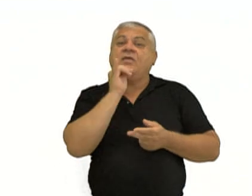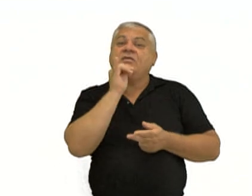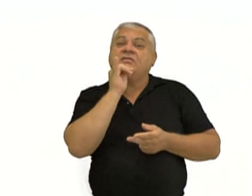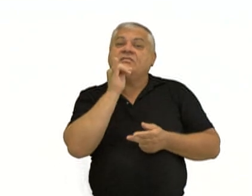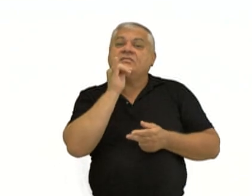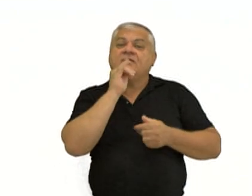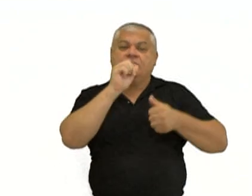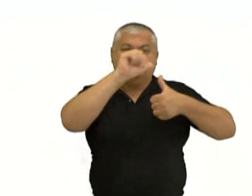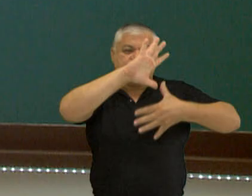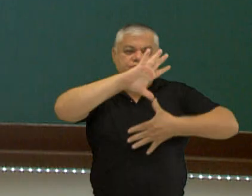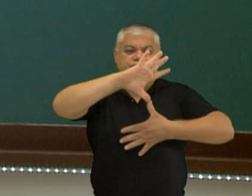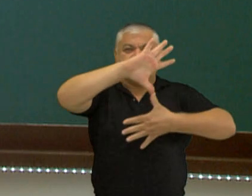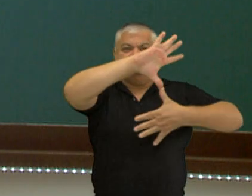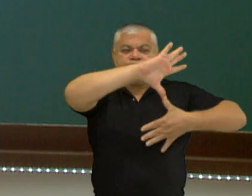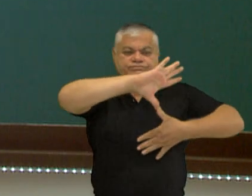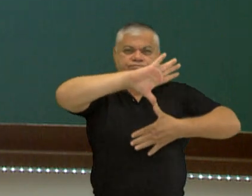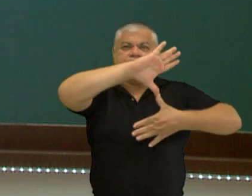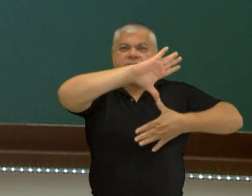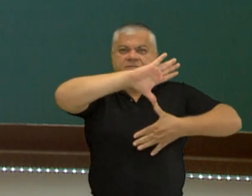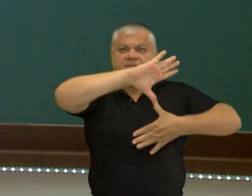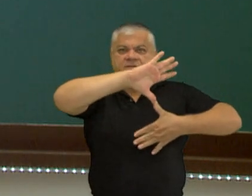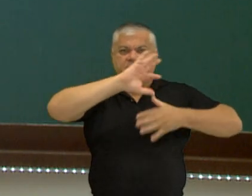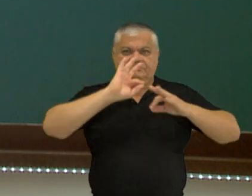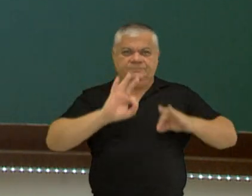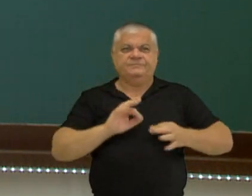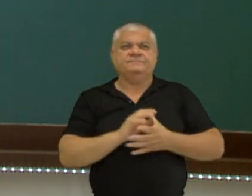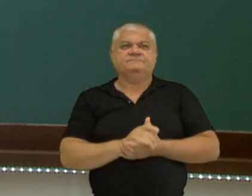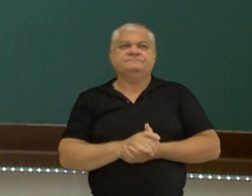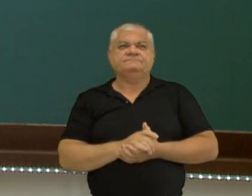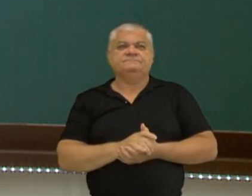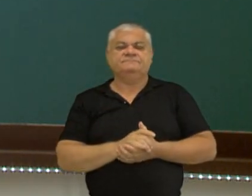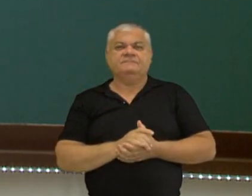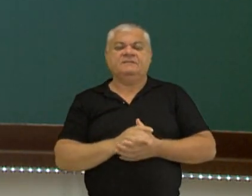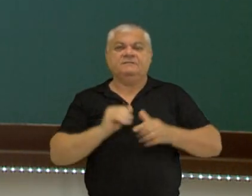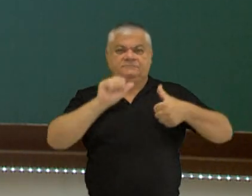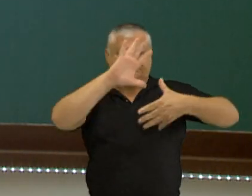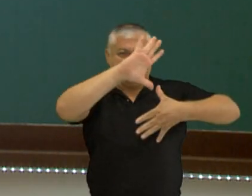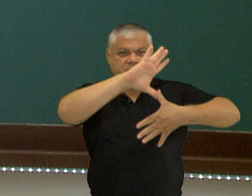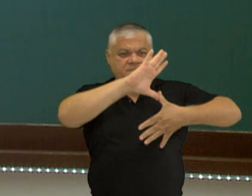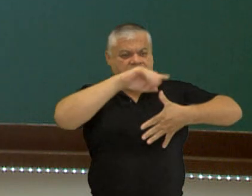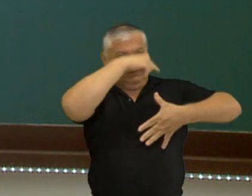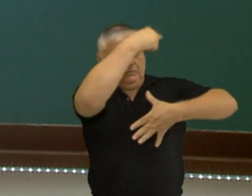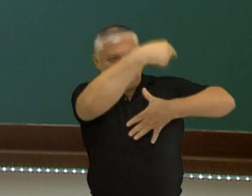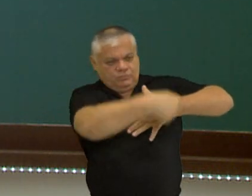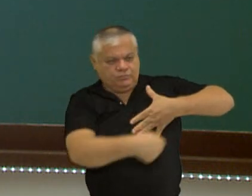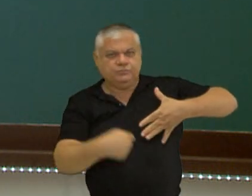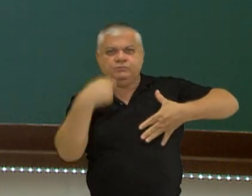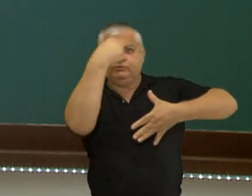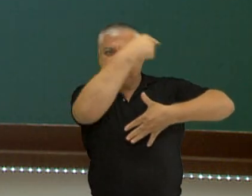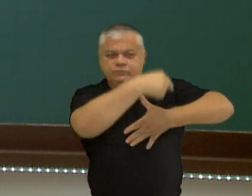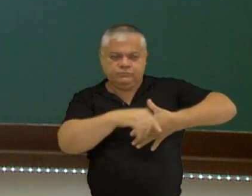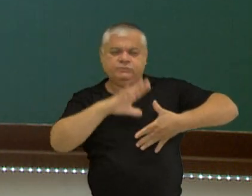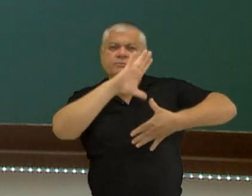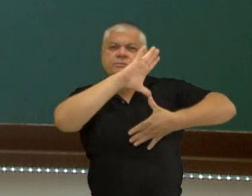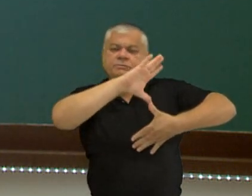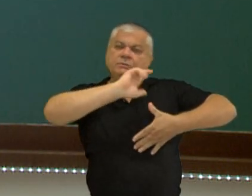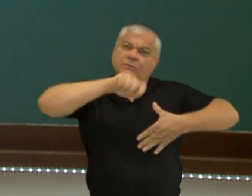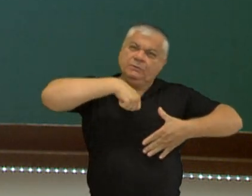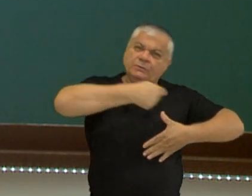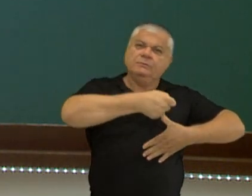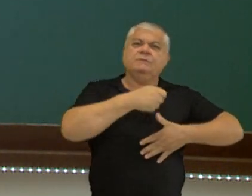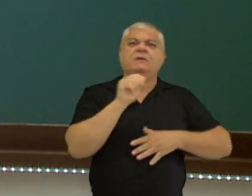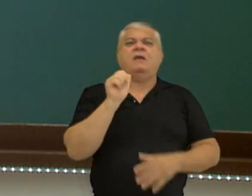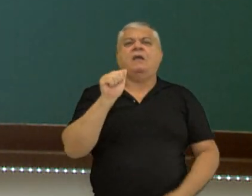de países do continente americano, certo? Tudo isso aqui faz parte, né? É o